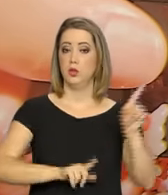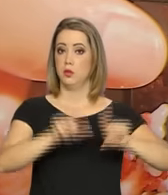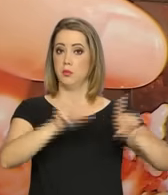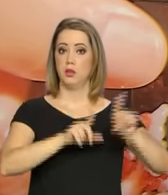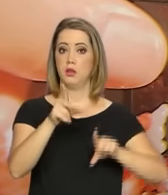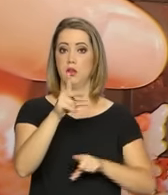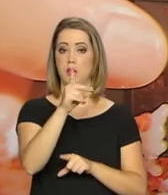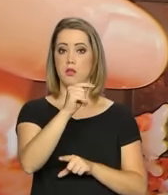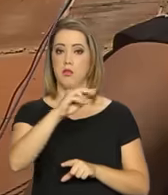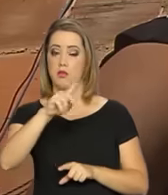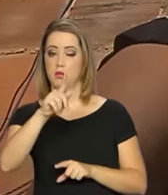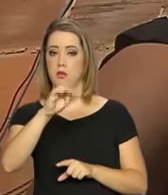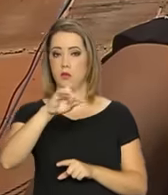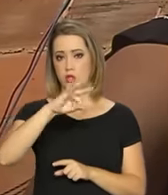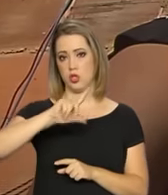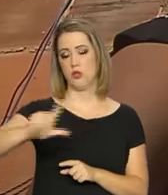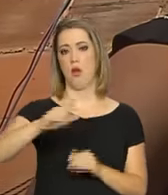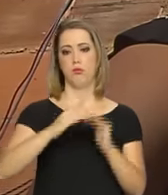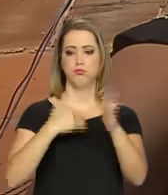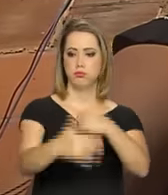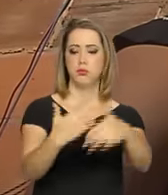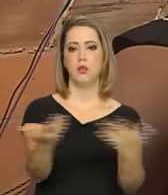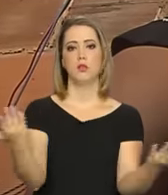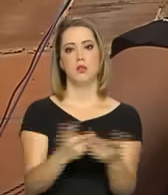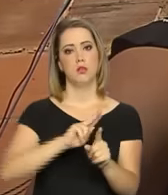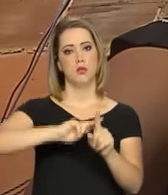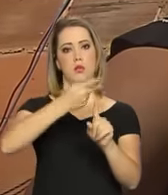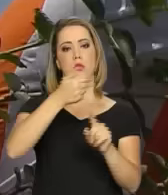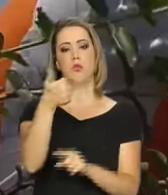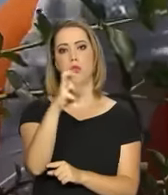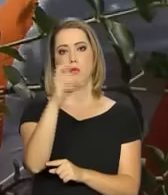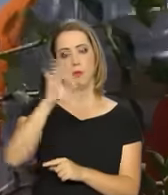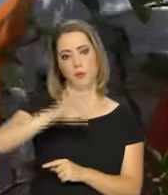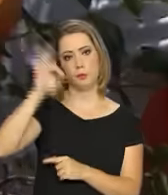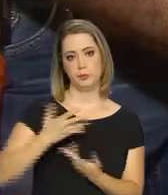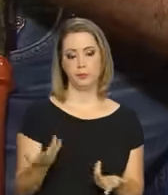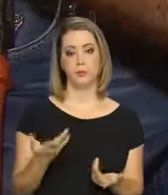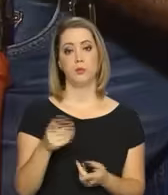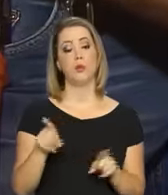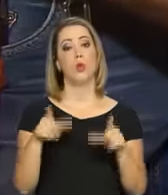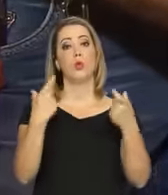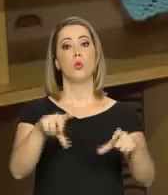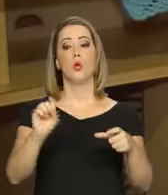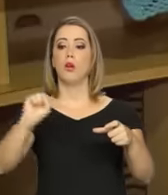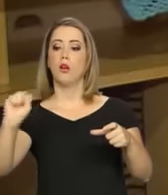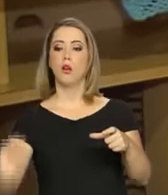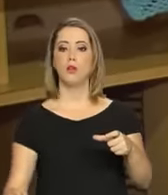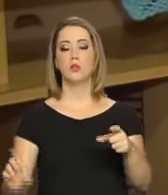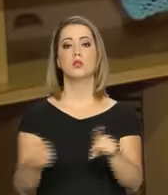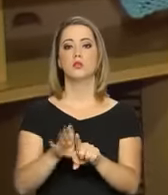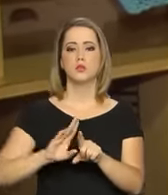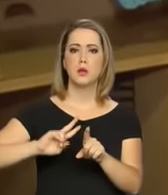cresceu quase 15% entre 2013 e 2015 no sudeste mais da metade das